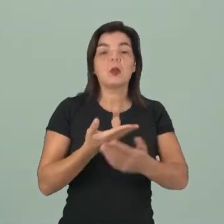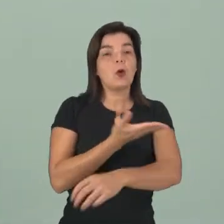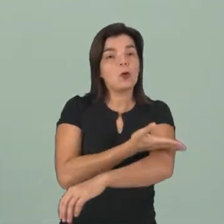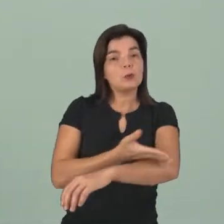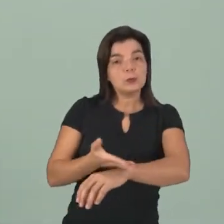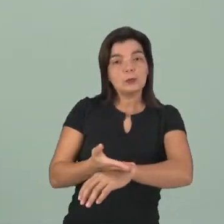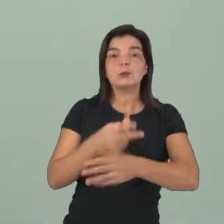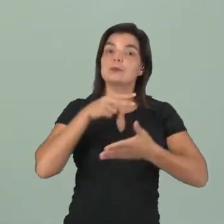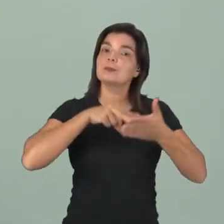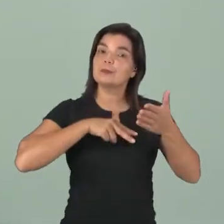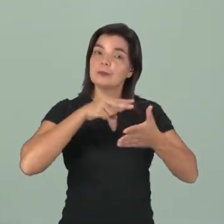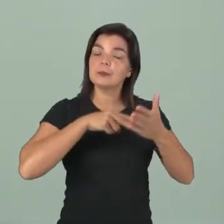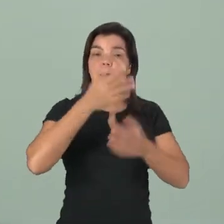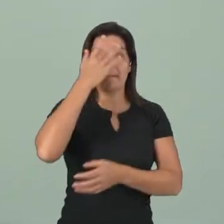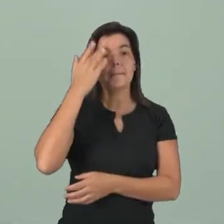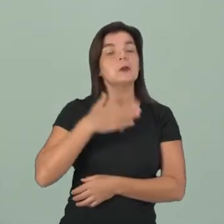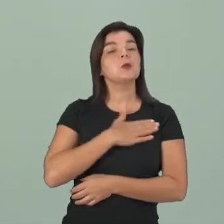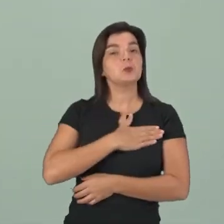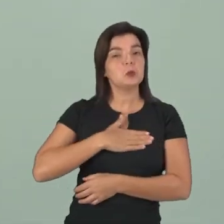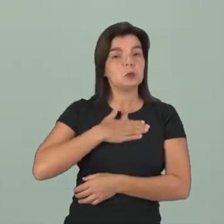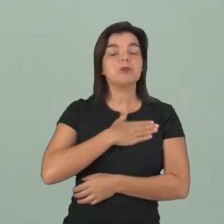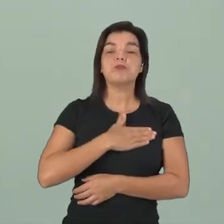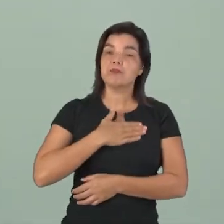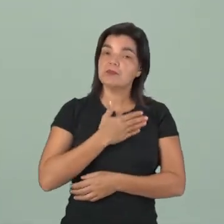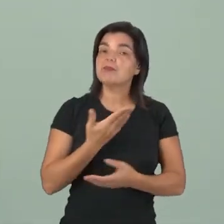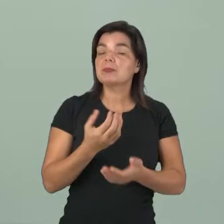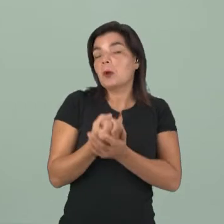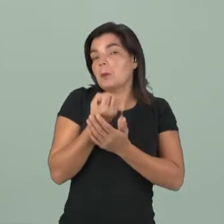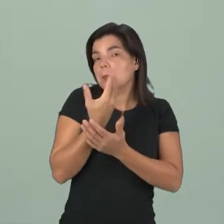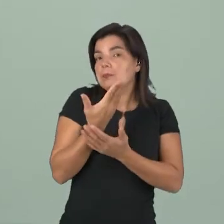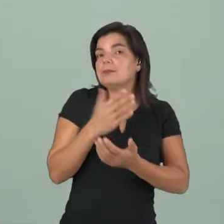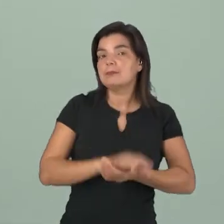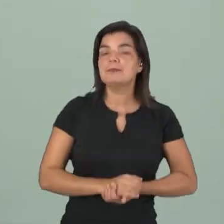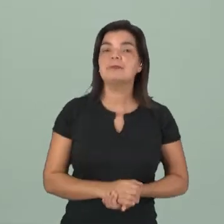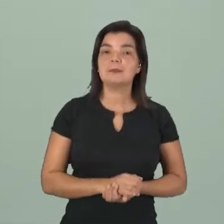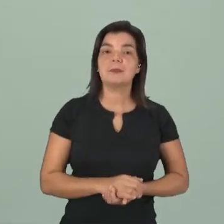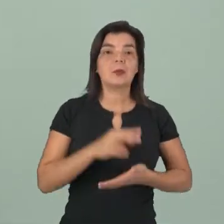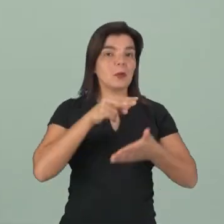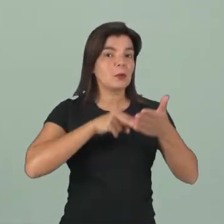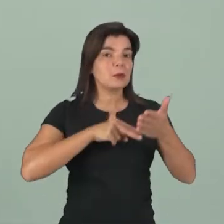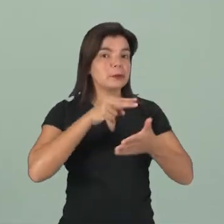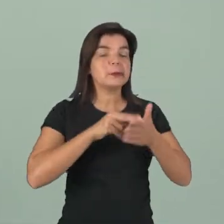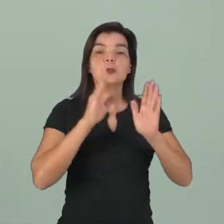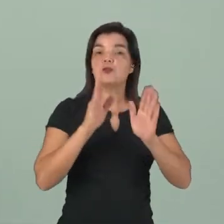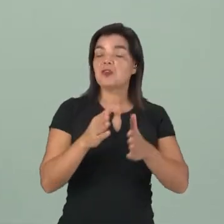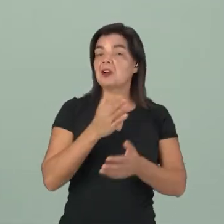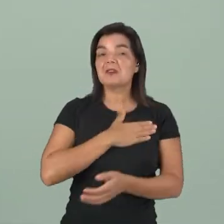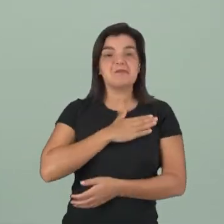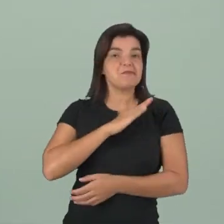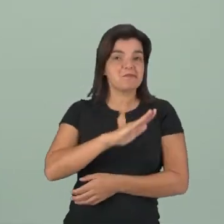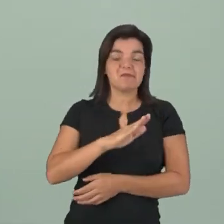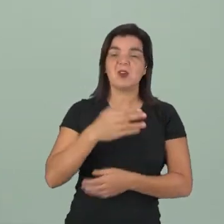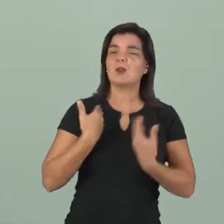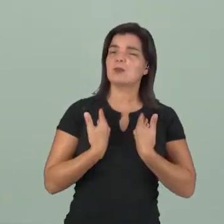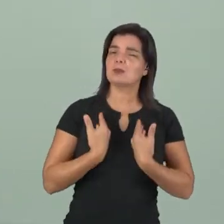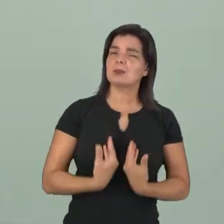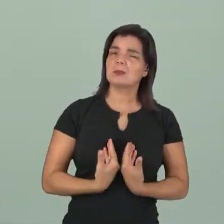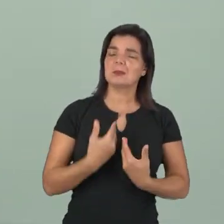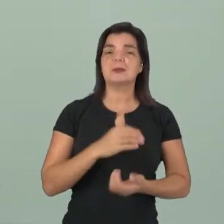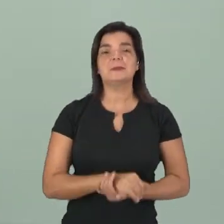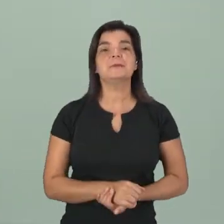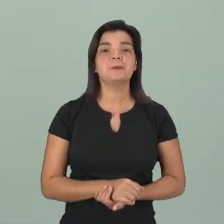hábito da leitura. Quem gosta sente muito bem, né? Se sente bem ao ler, já quem não gosta se sente muito